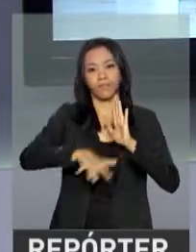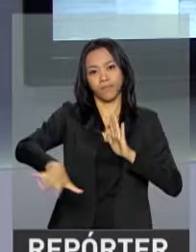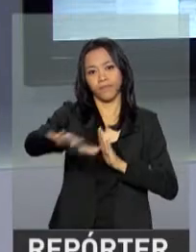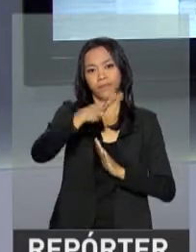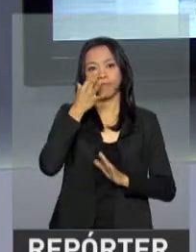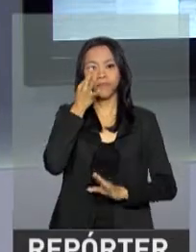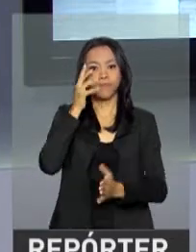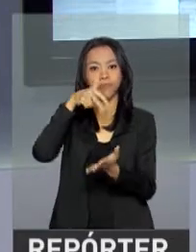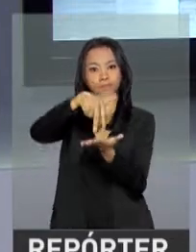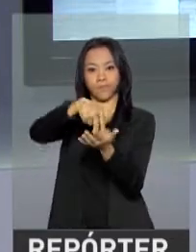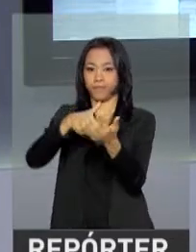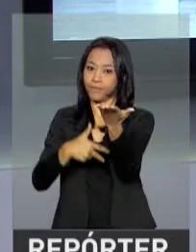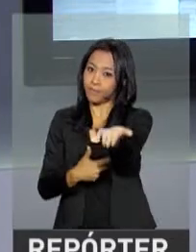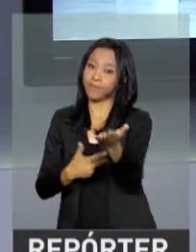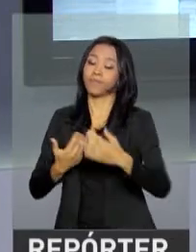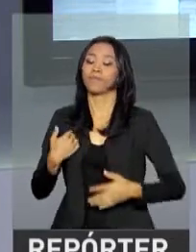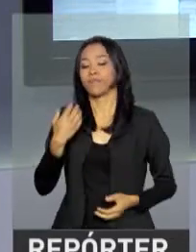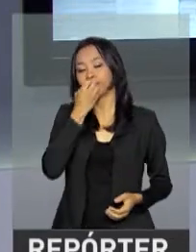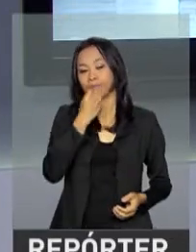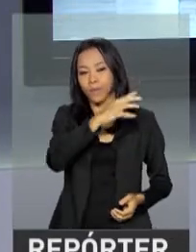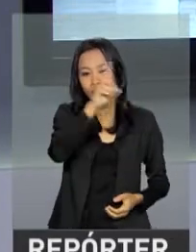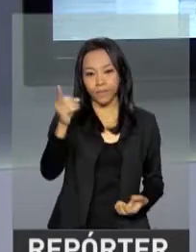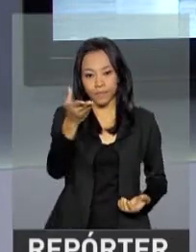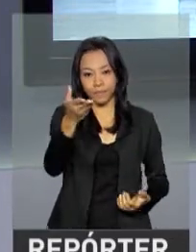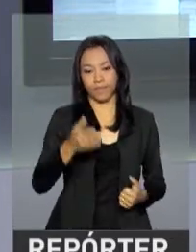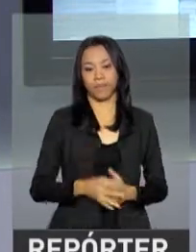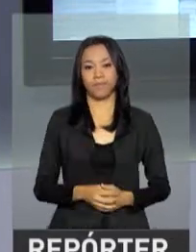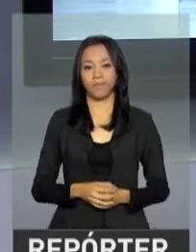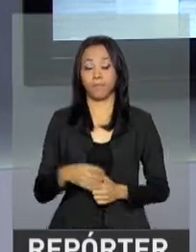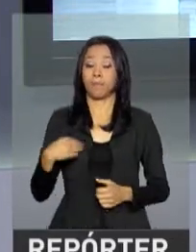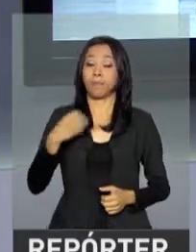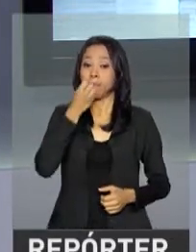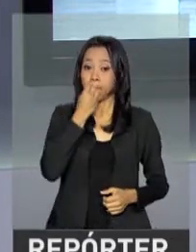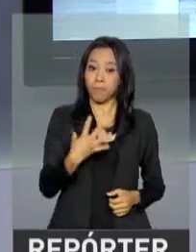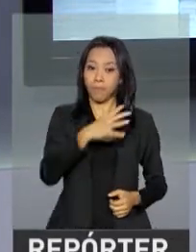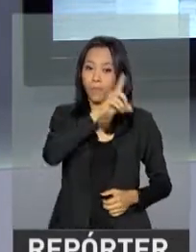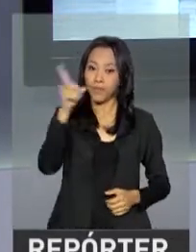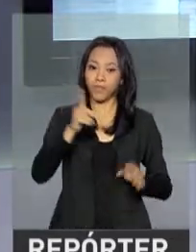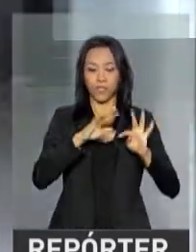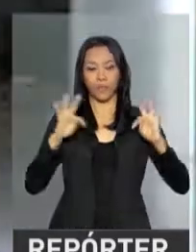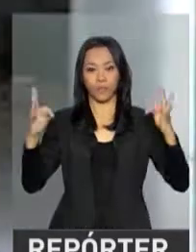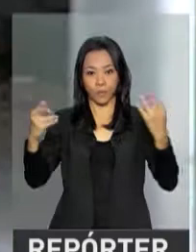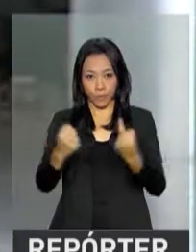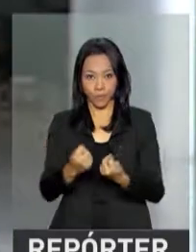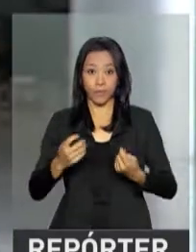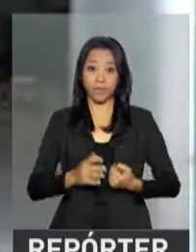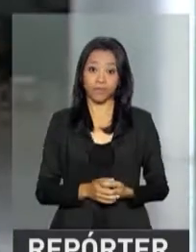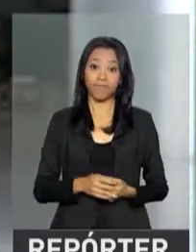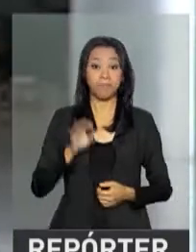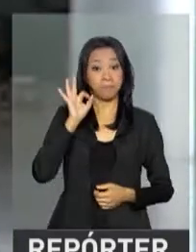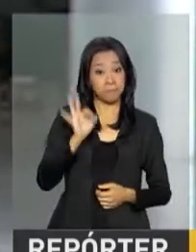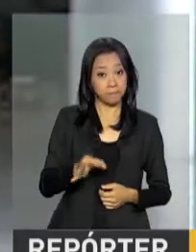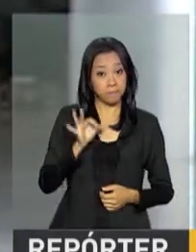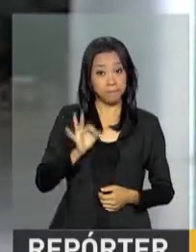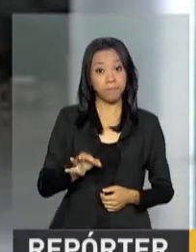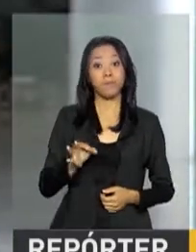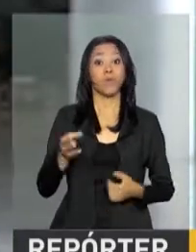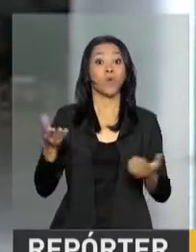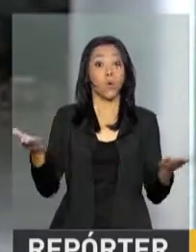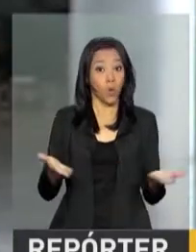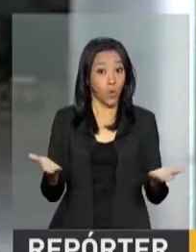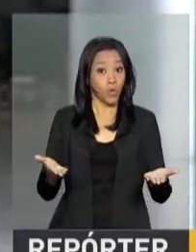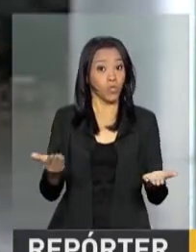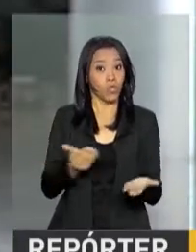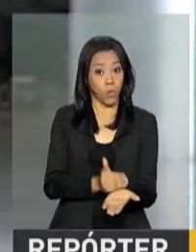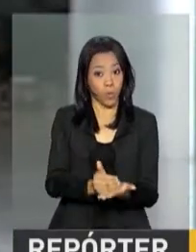Planalto. Olá, Gabriela. Bom dia para você. Bom dia, Roberto. Um bom dia a todos. É isso mesmo. O dia já